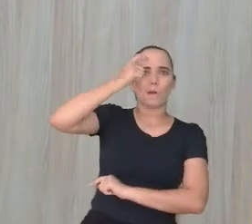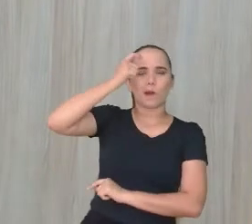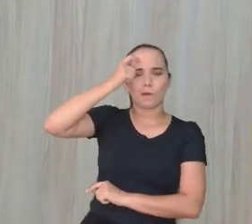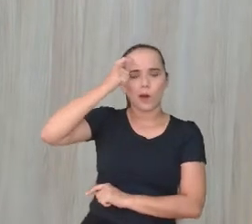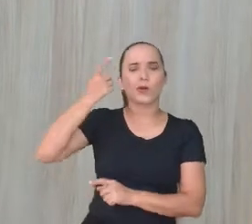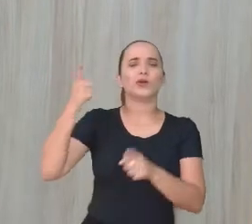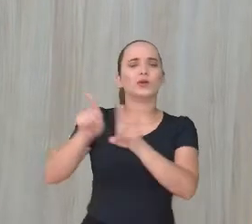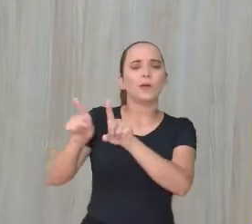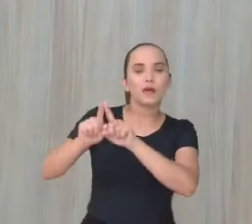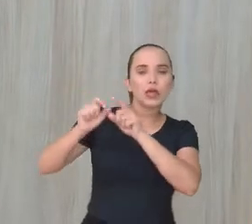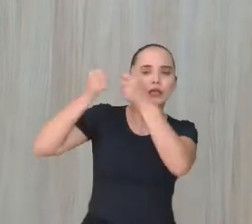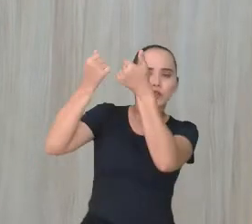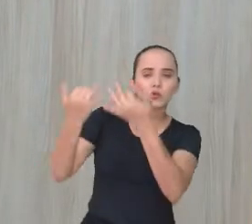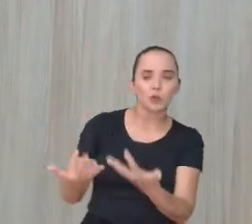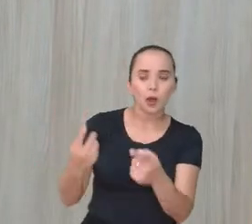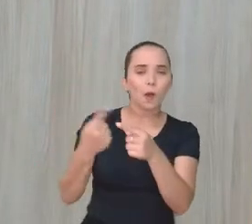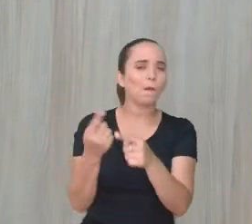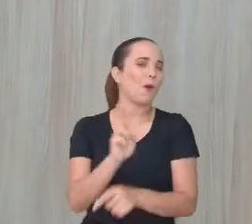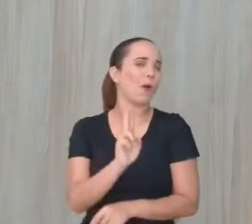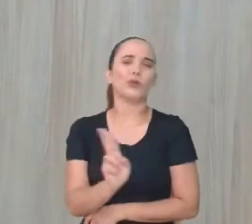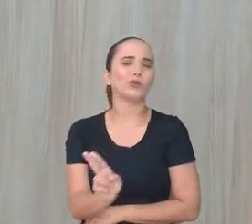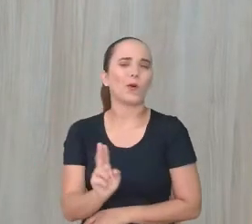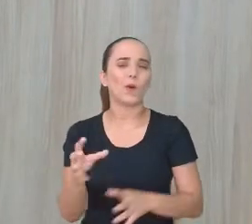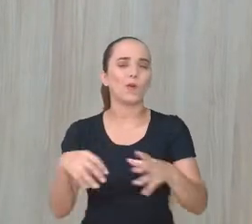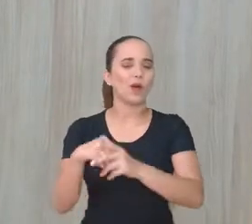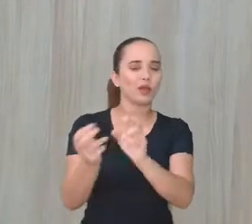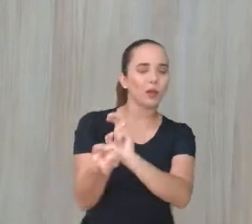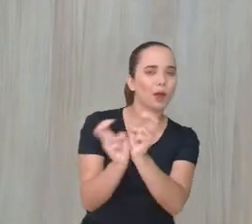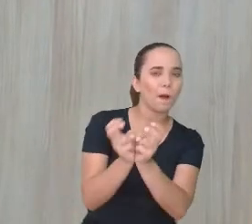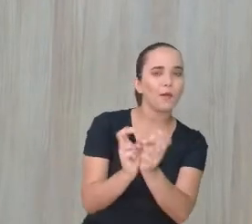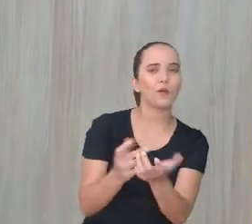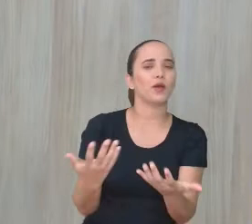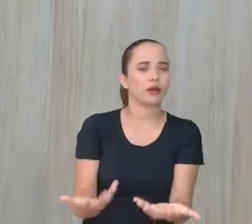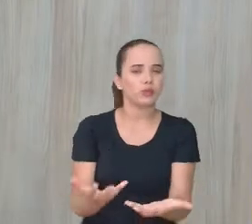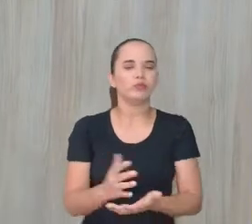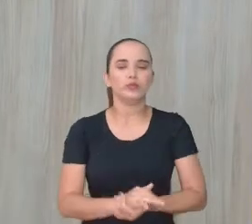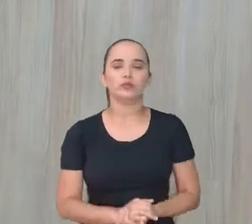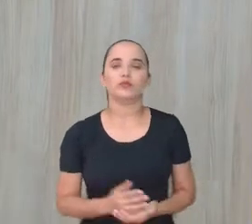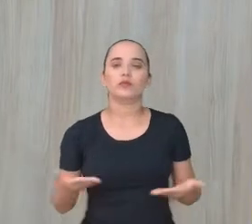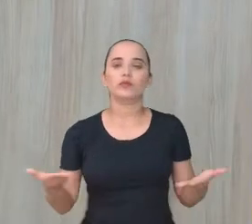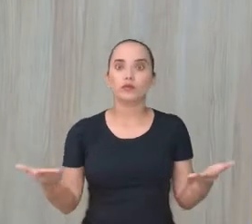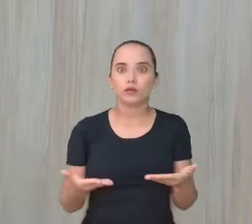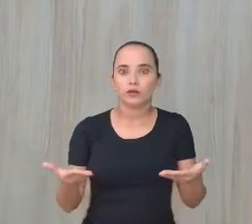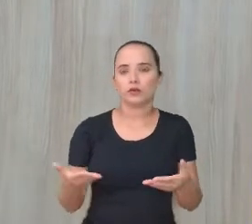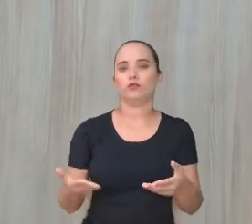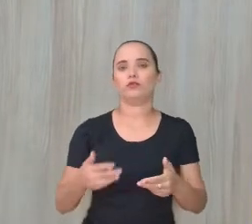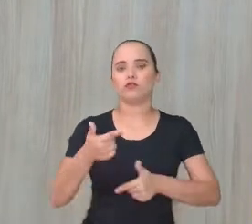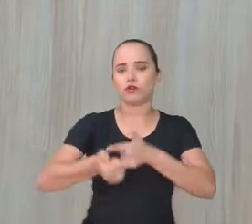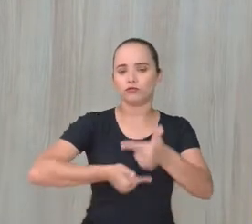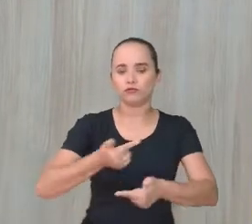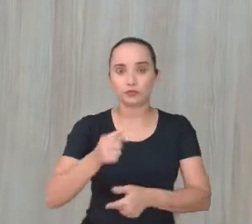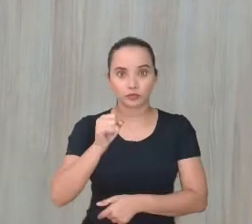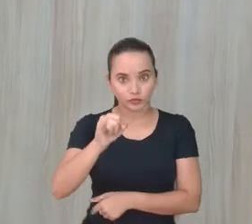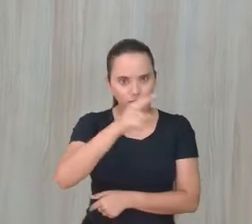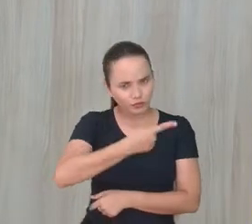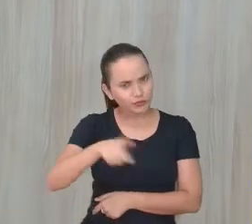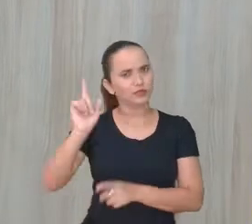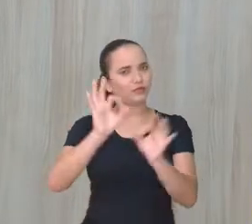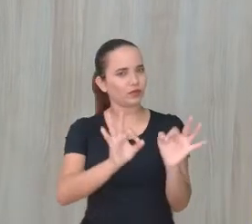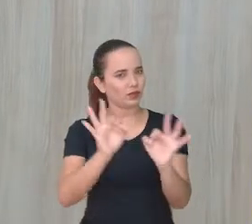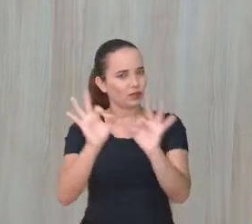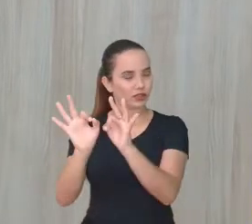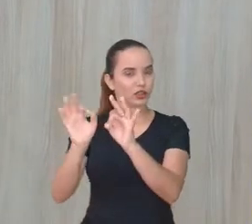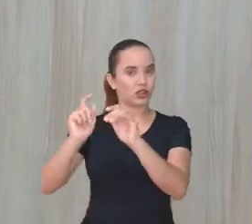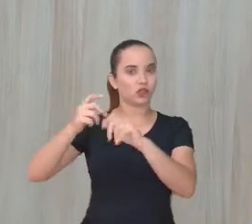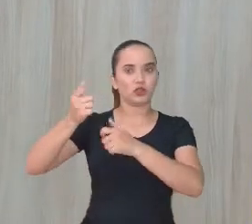de tanque na capoeira e que hoje trabalha, se você for lá e escutar o relato na íntegra na aula de arte,